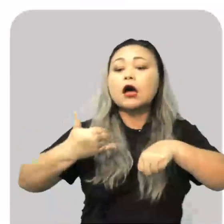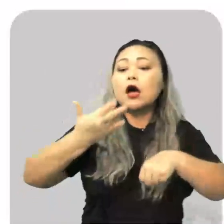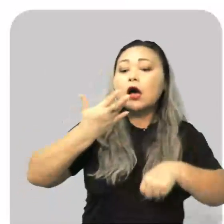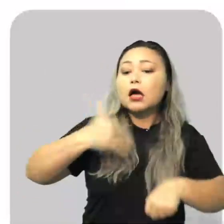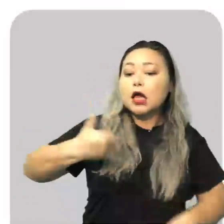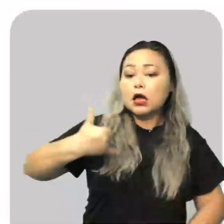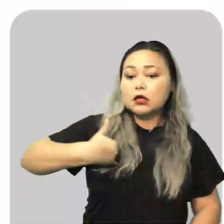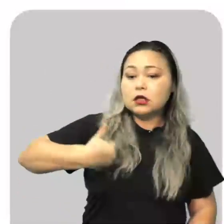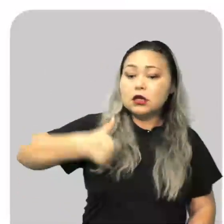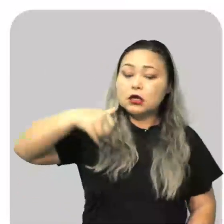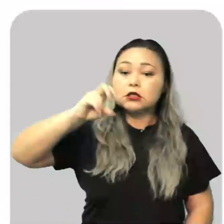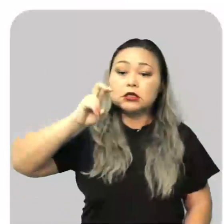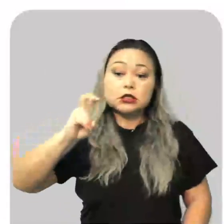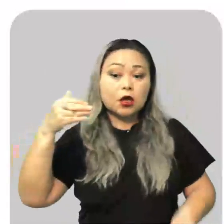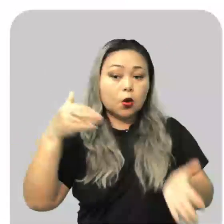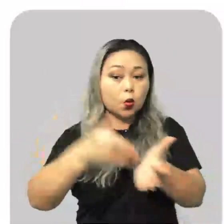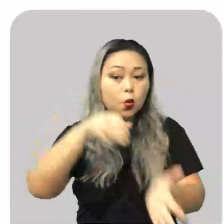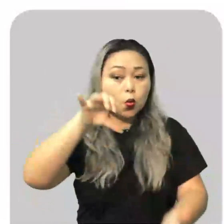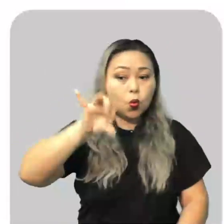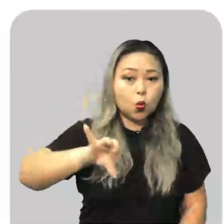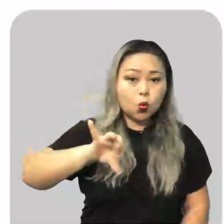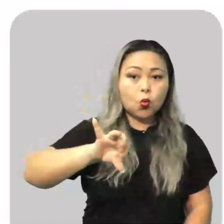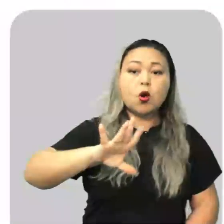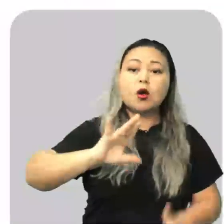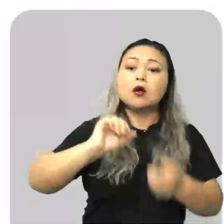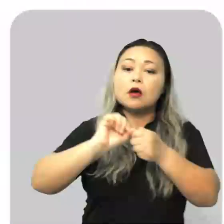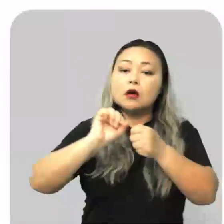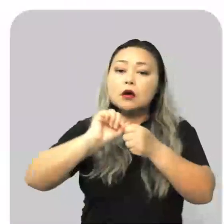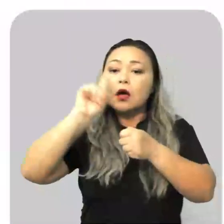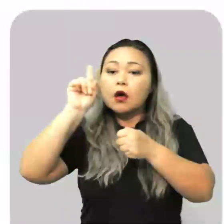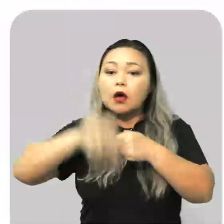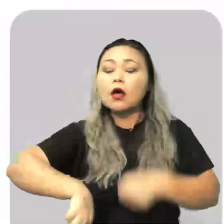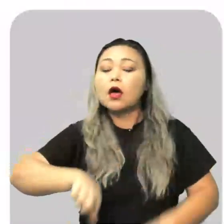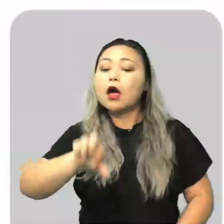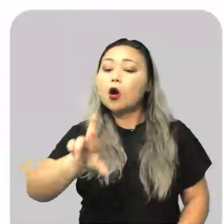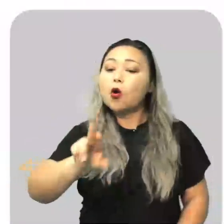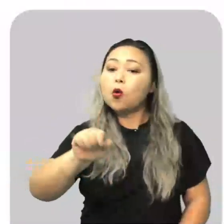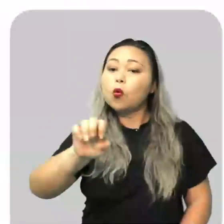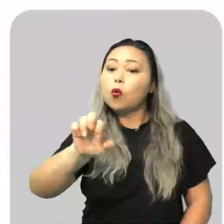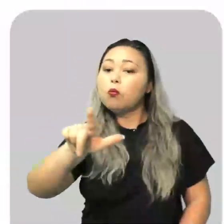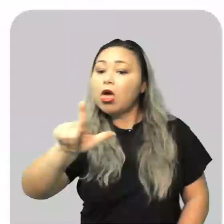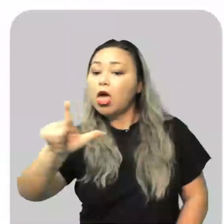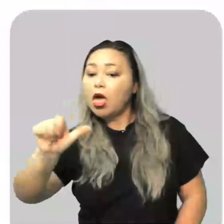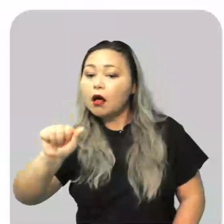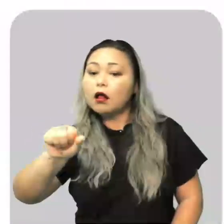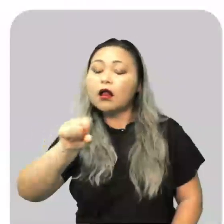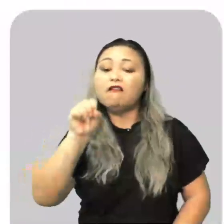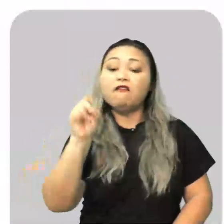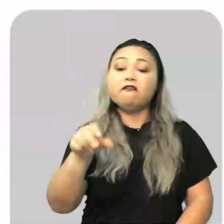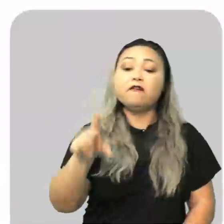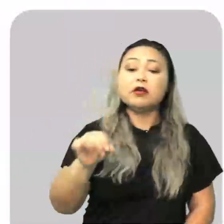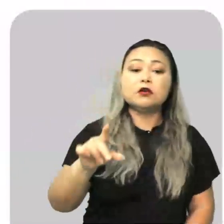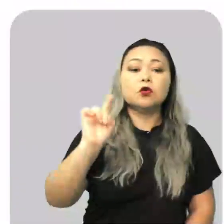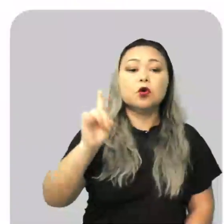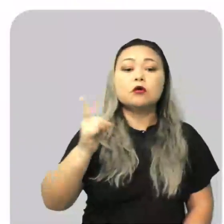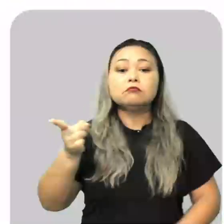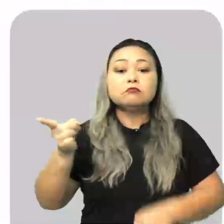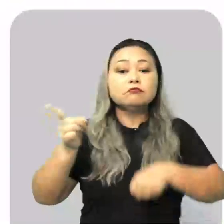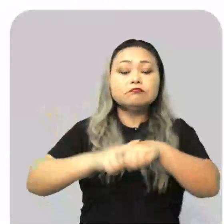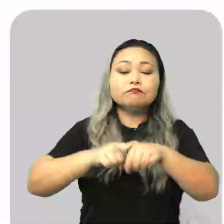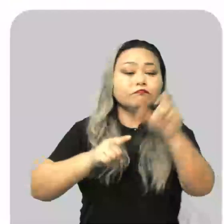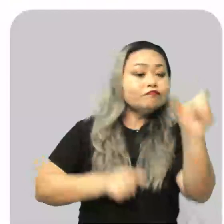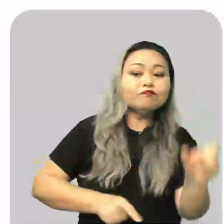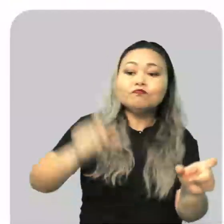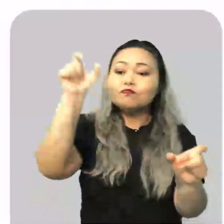É causada por um vírus do gênero ribovírus, o rubella vírus, né? A transmissão acontece de uma pessoa a